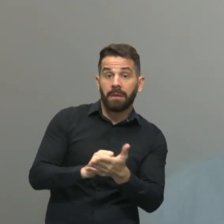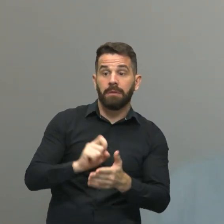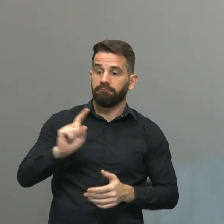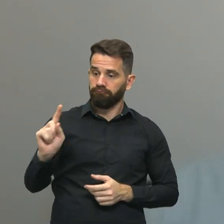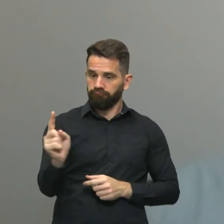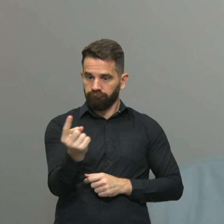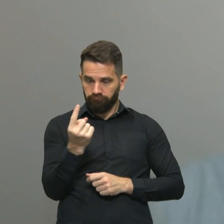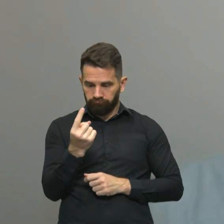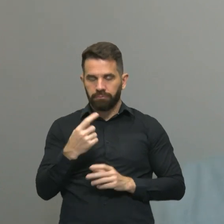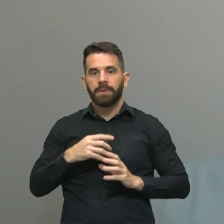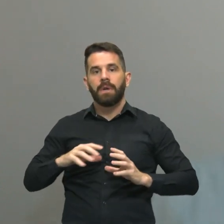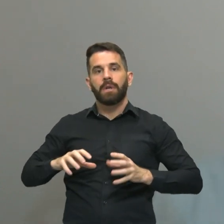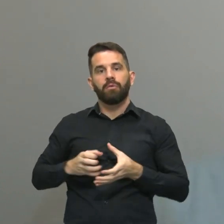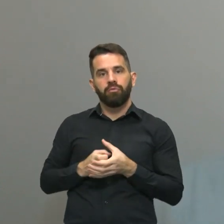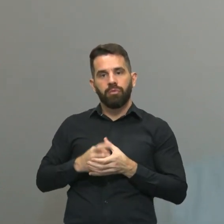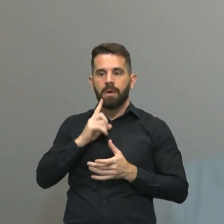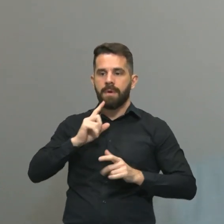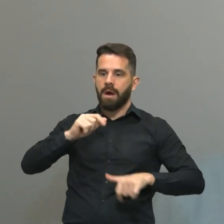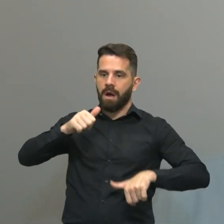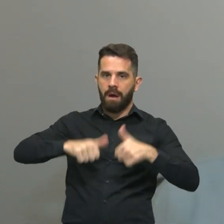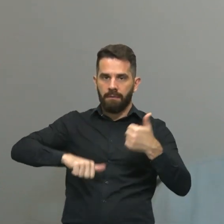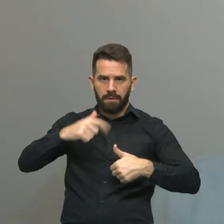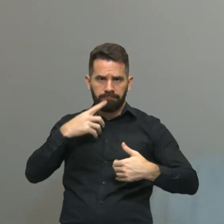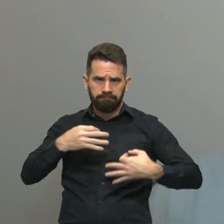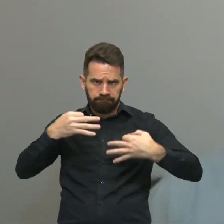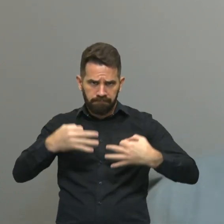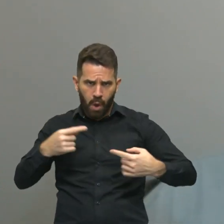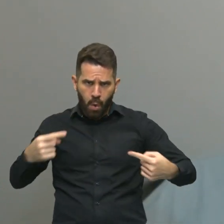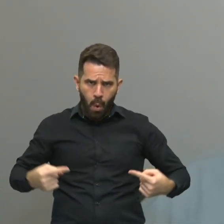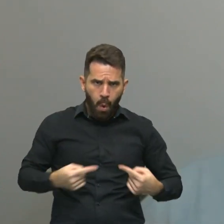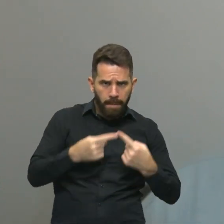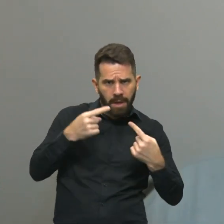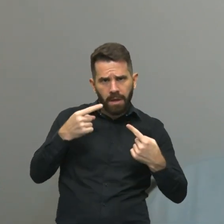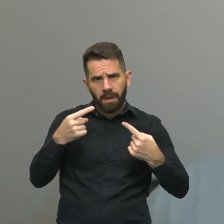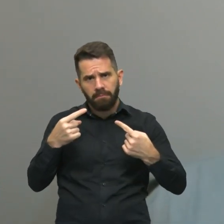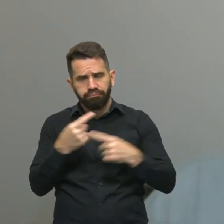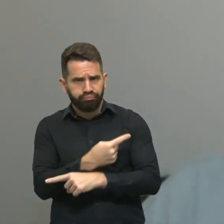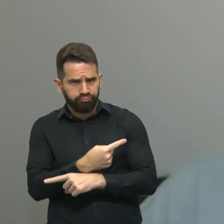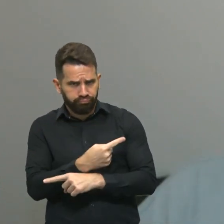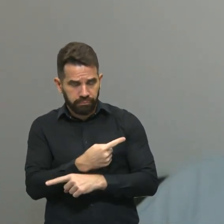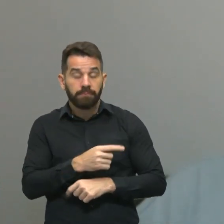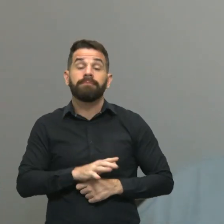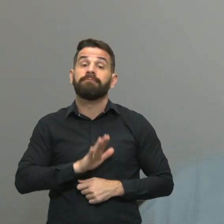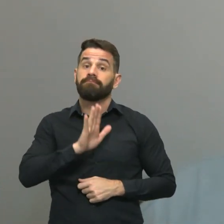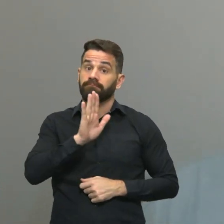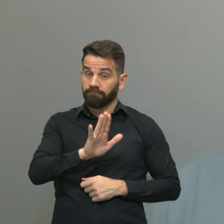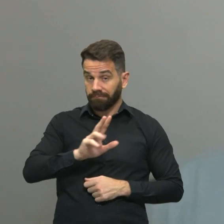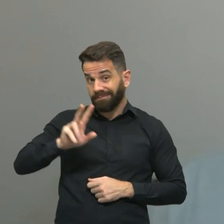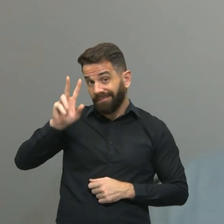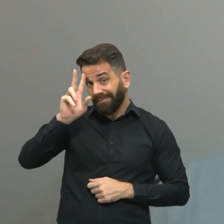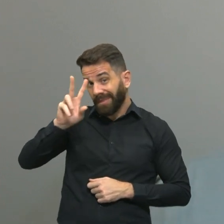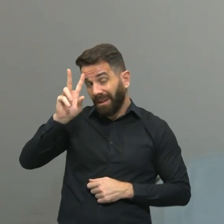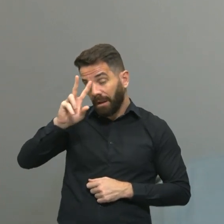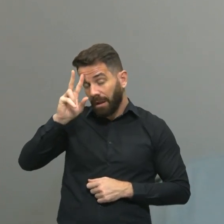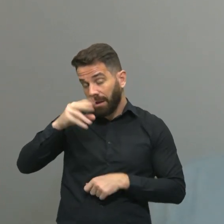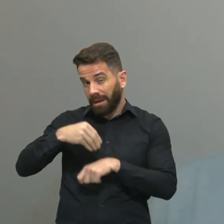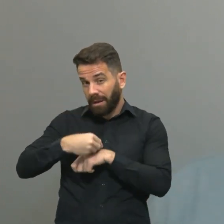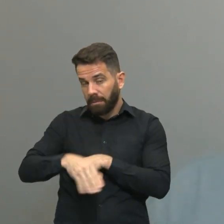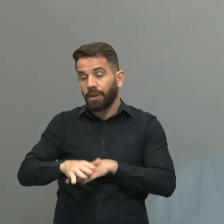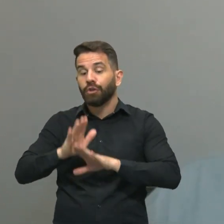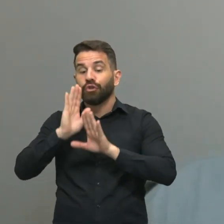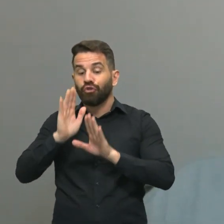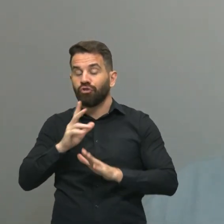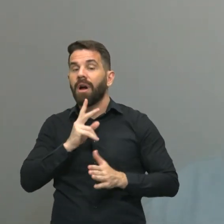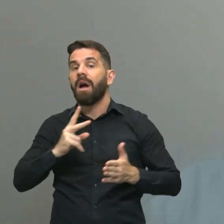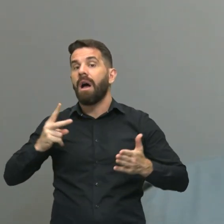por meio de cotas. E a gente tem que lembrar que nós tivemos um processo de